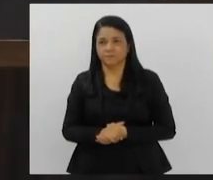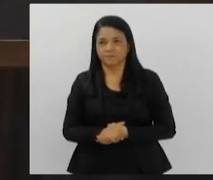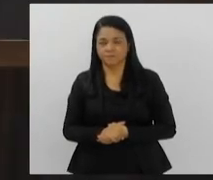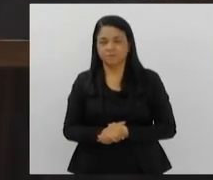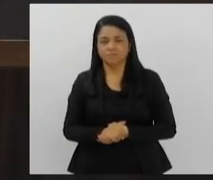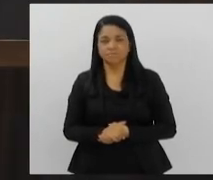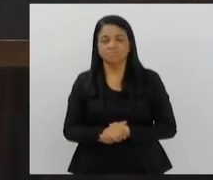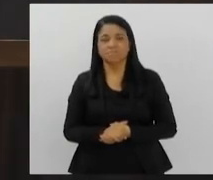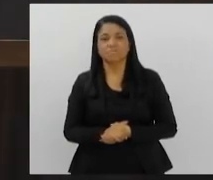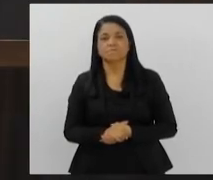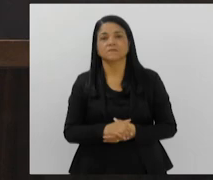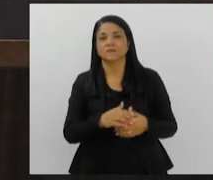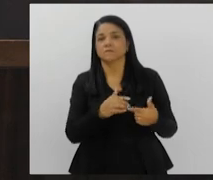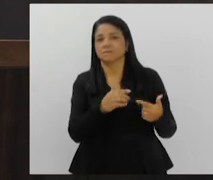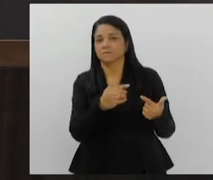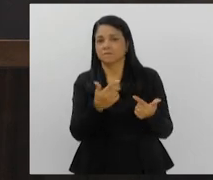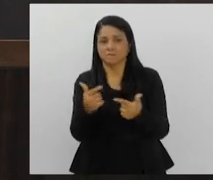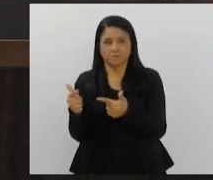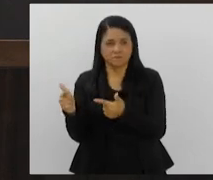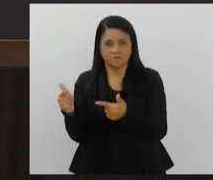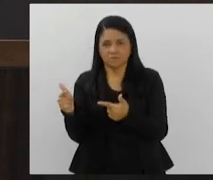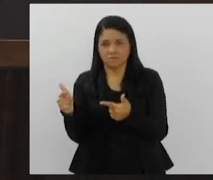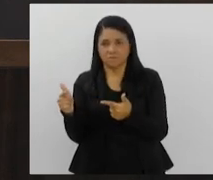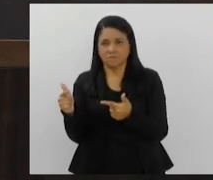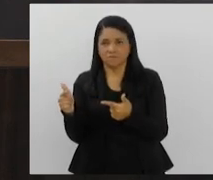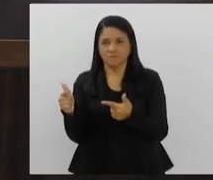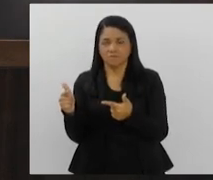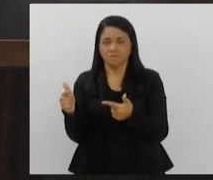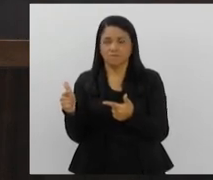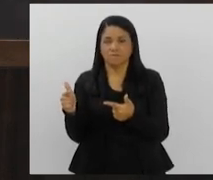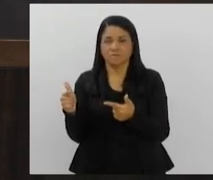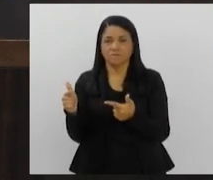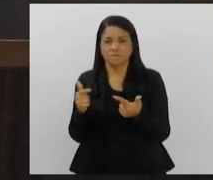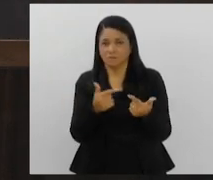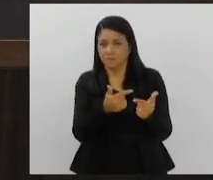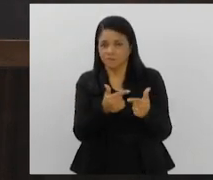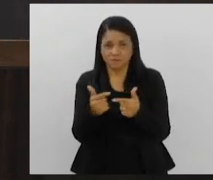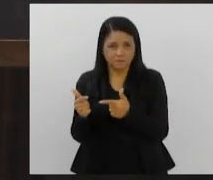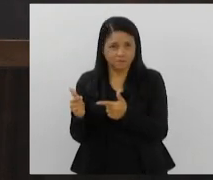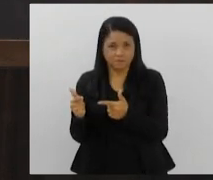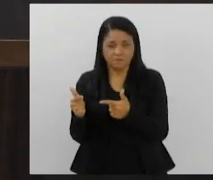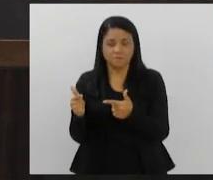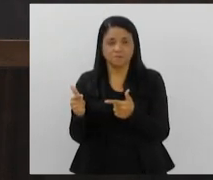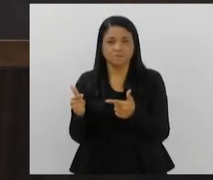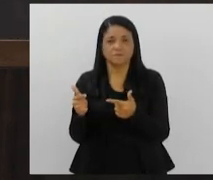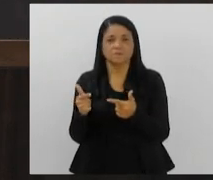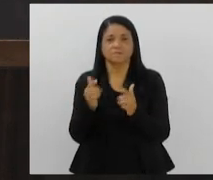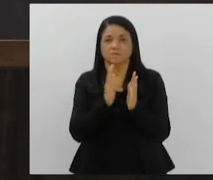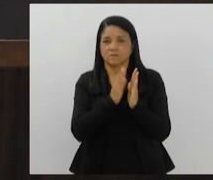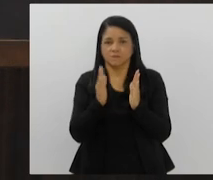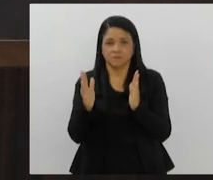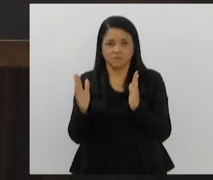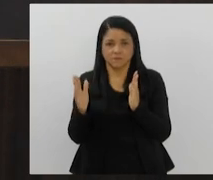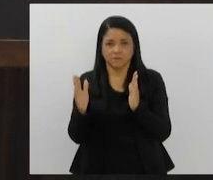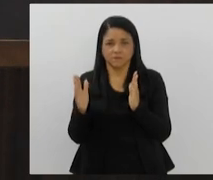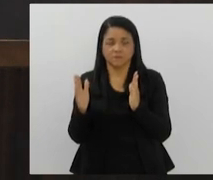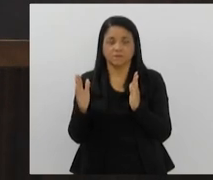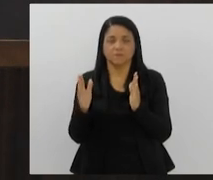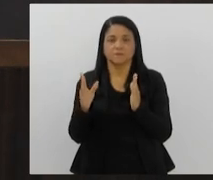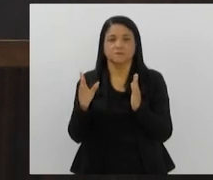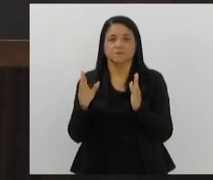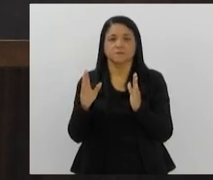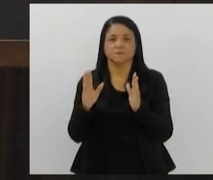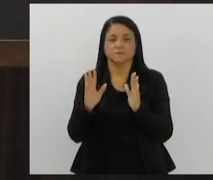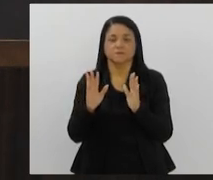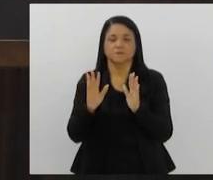Não havendo mais quem queira declarar voto e não havendo mais nada a tratar na ordem do dia, declaro encerrada